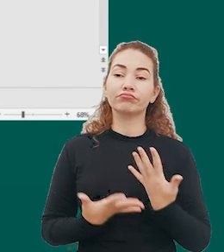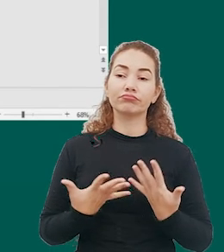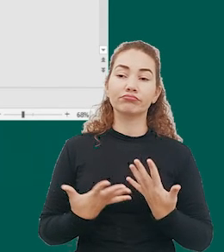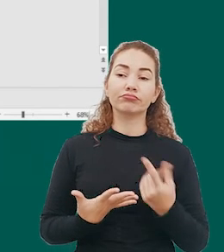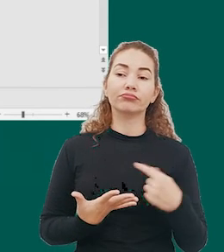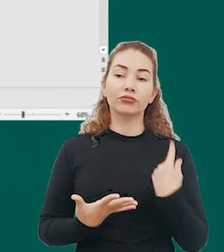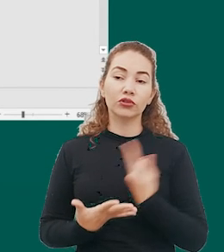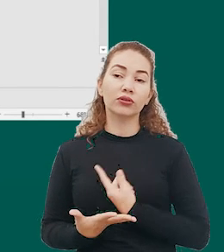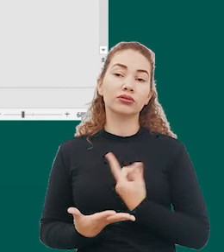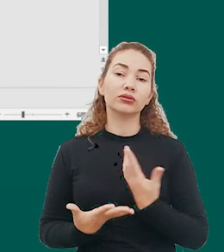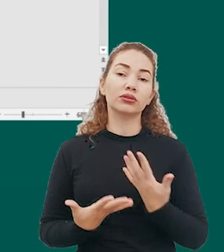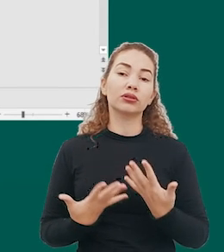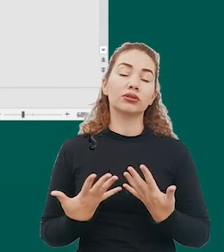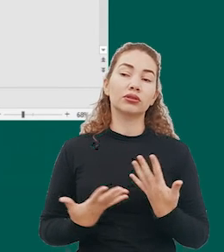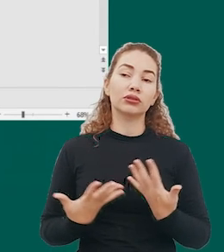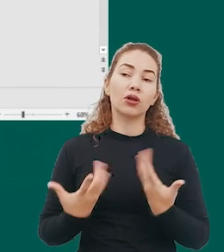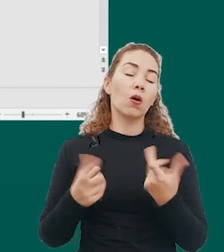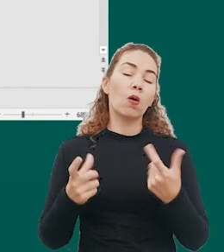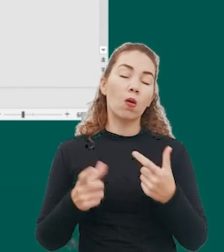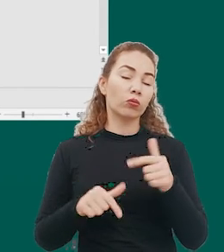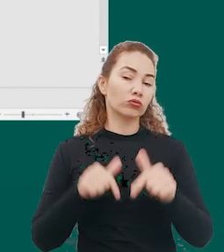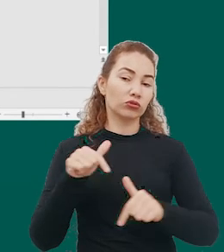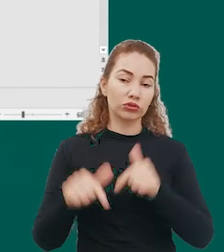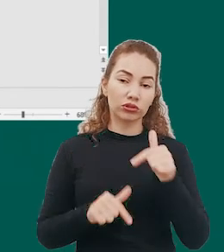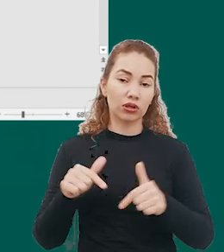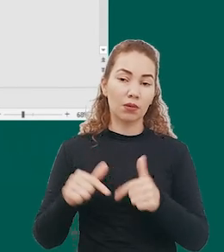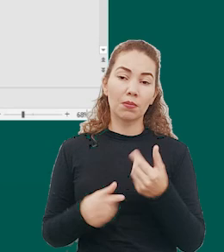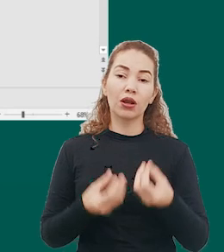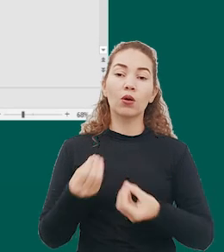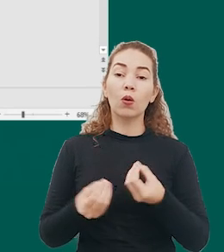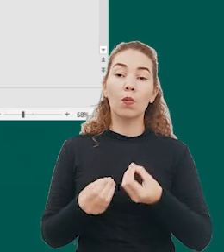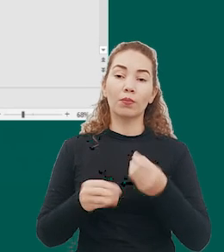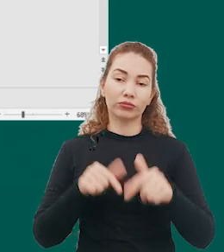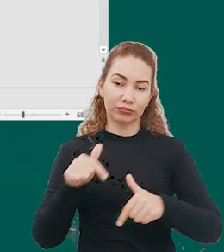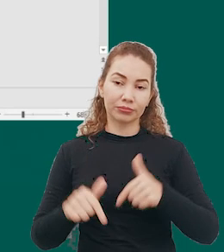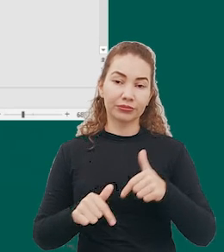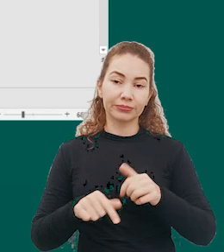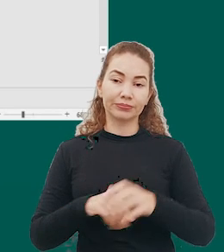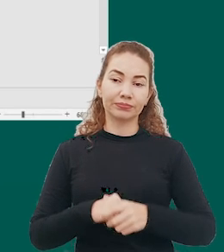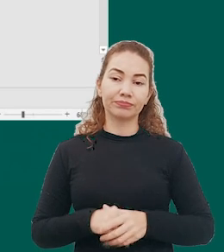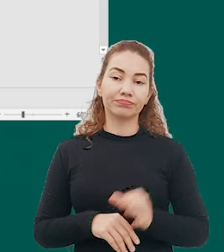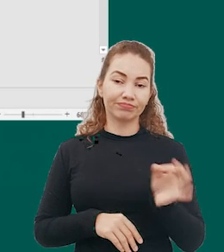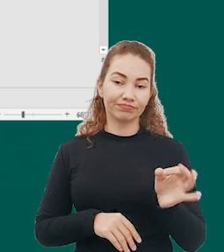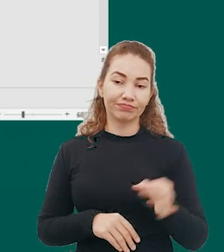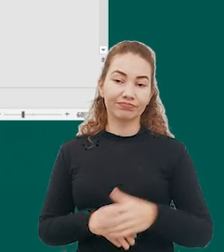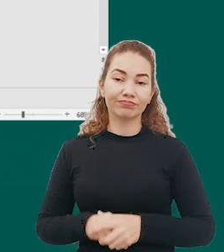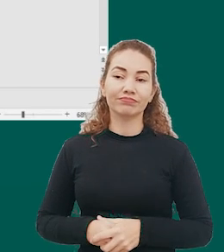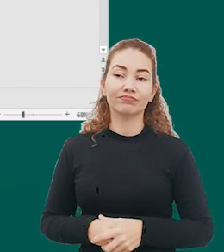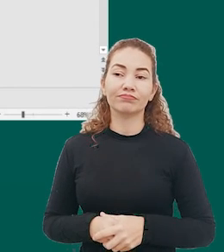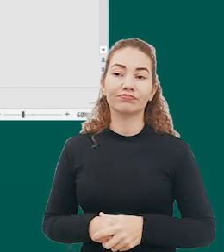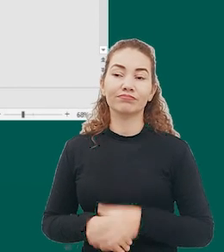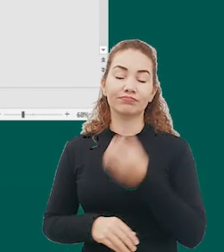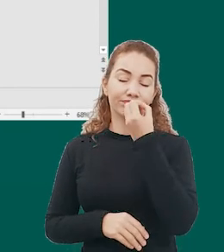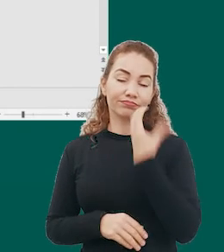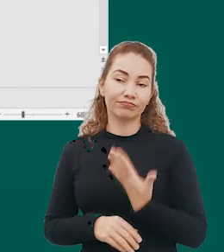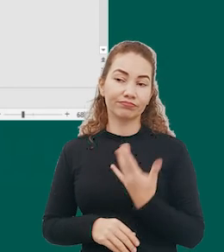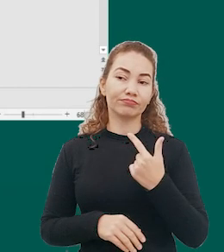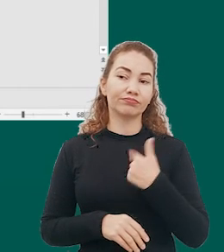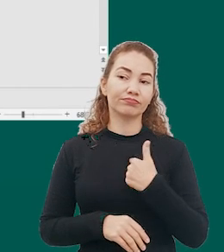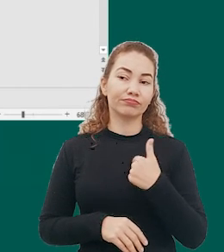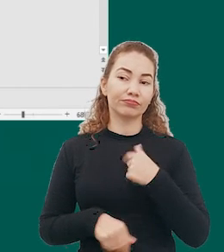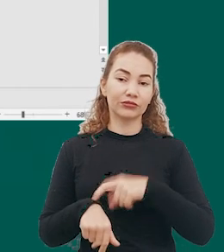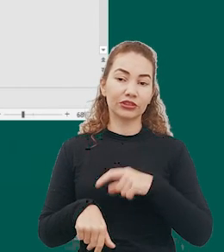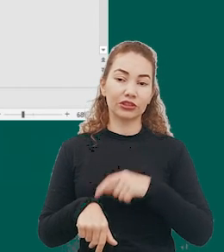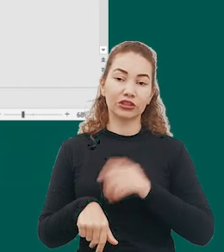as nossas, onde nós atuamos e de que forma nós atuamos, certo? Bom, o nosso